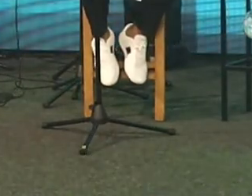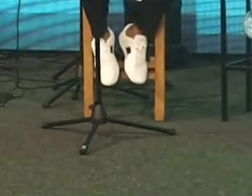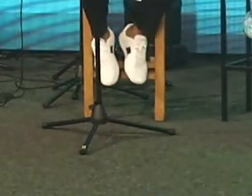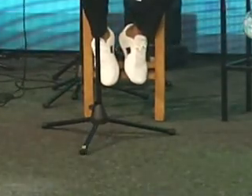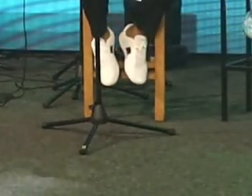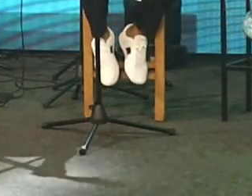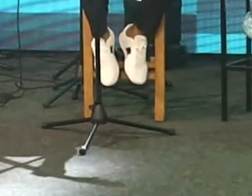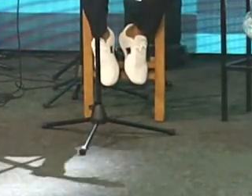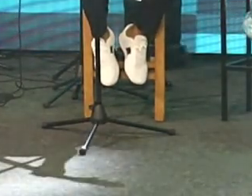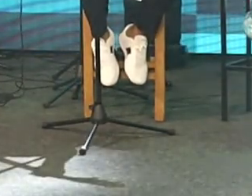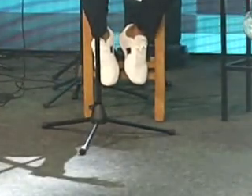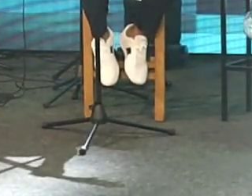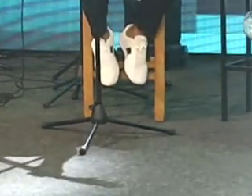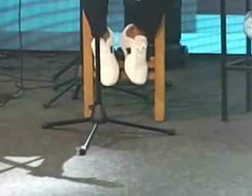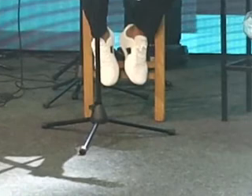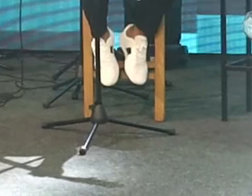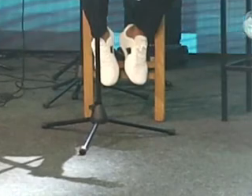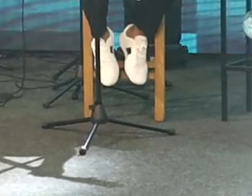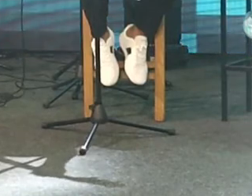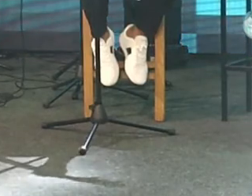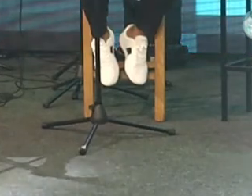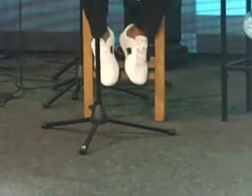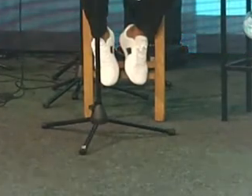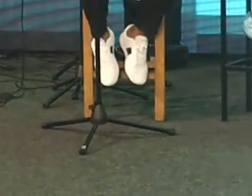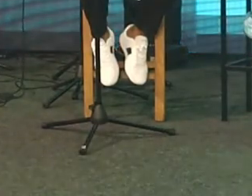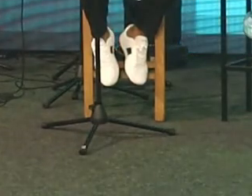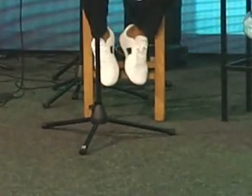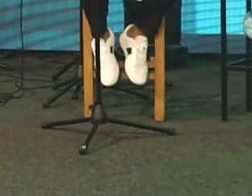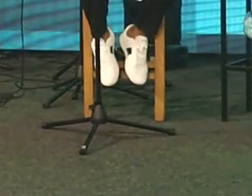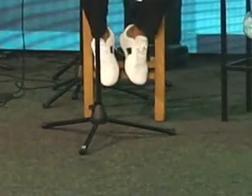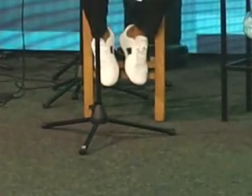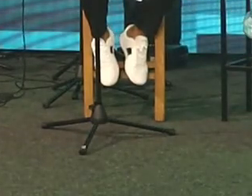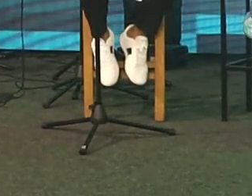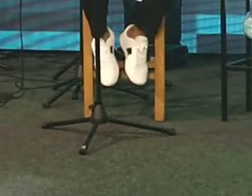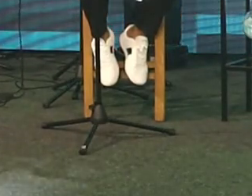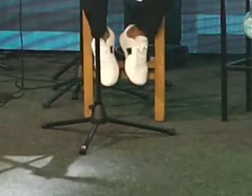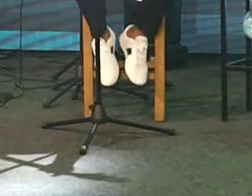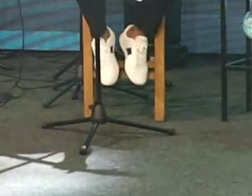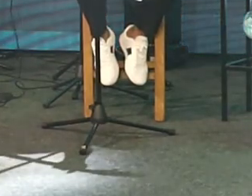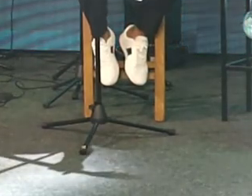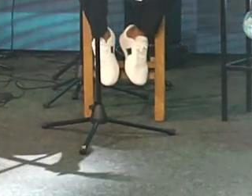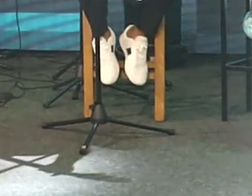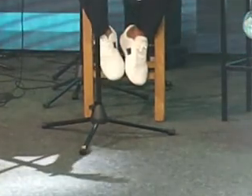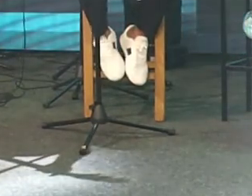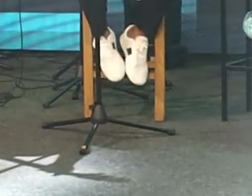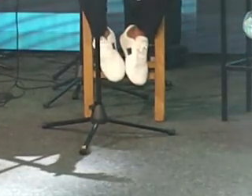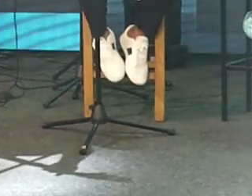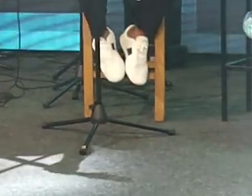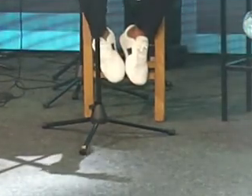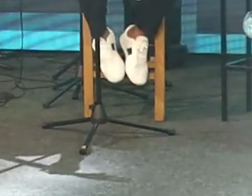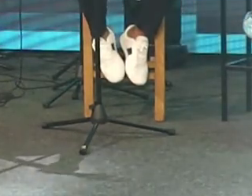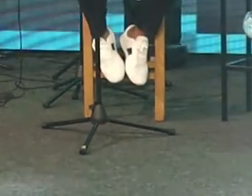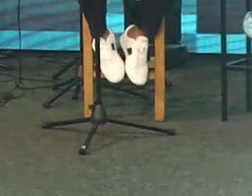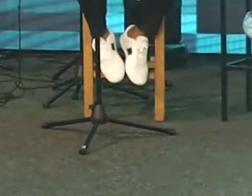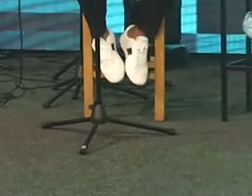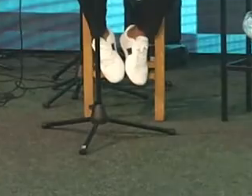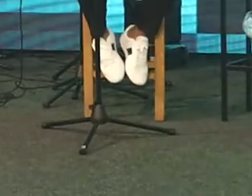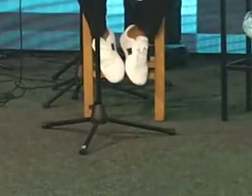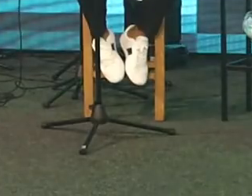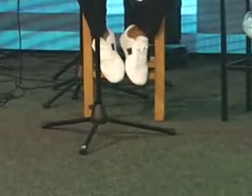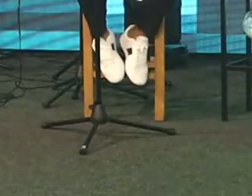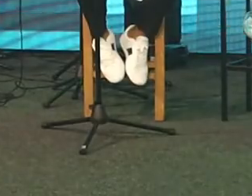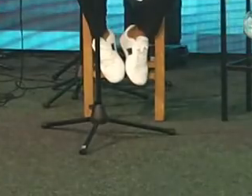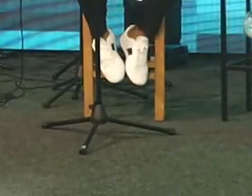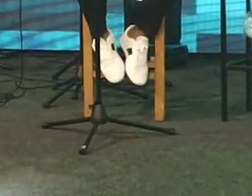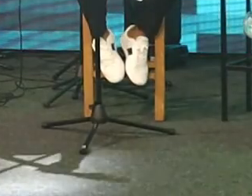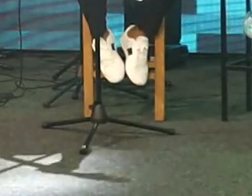A dor do amor é com outro amor que a gente cura. Vim curar a dor